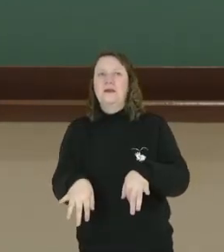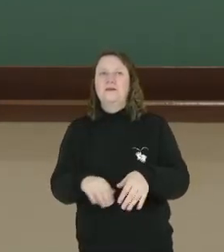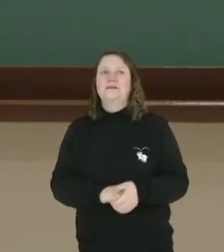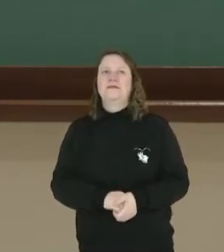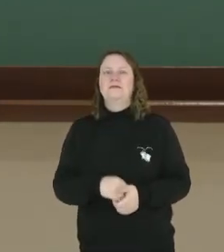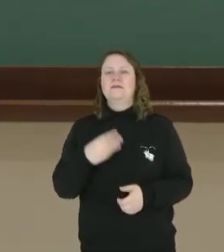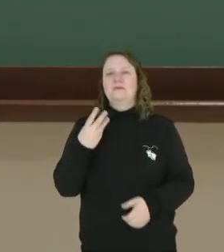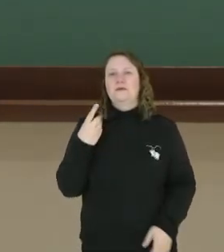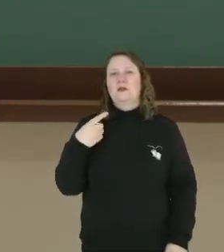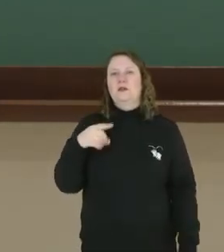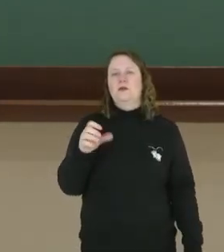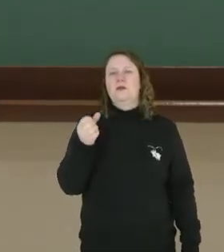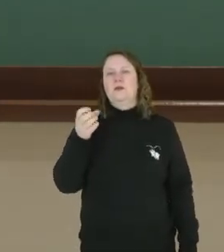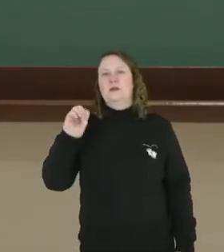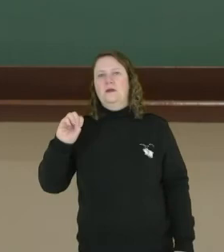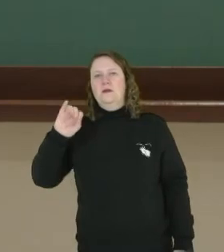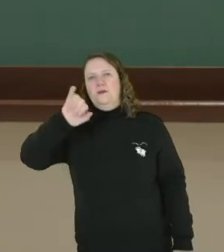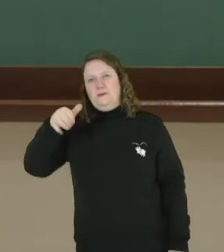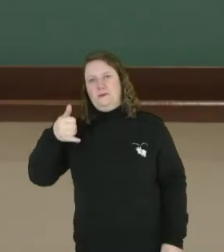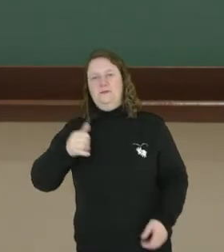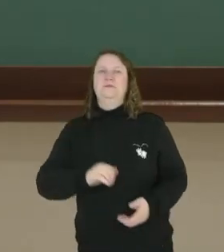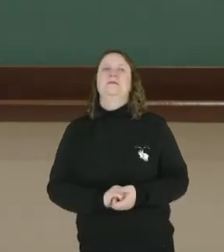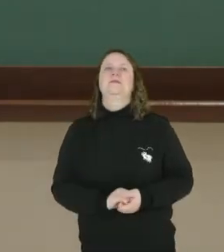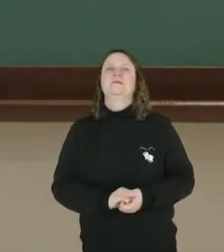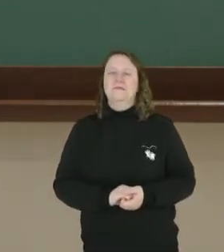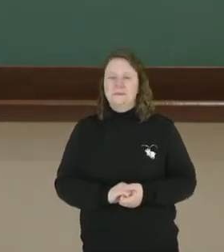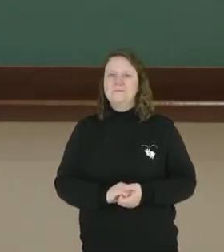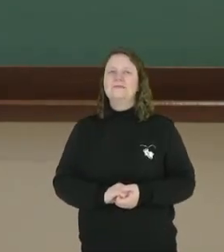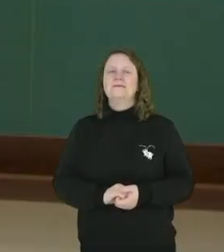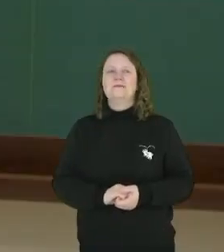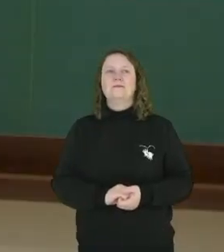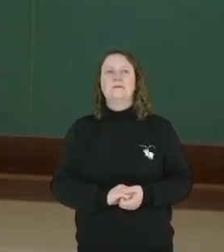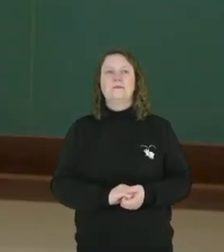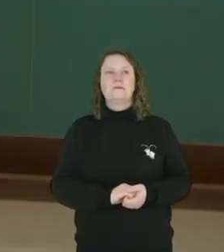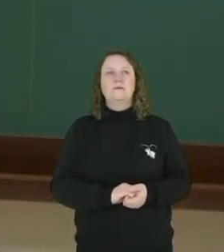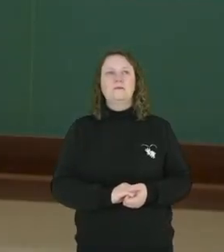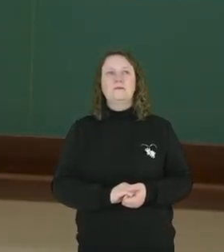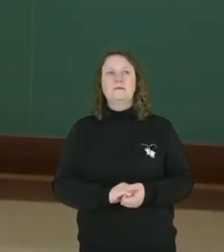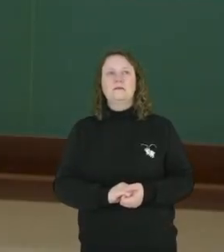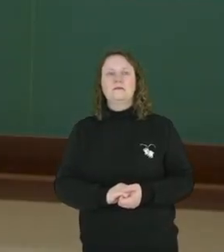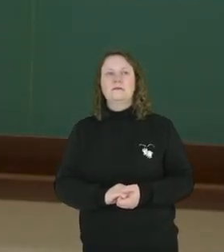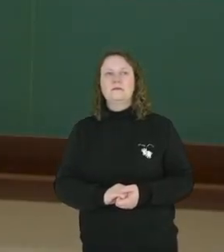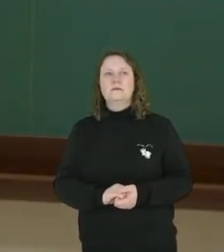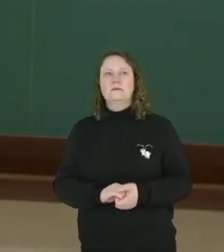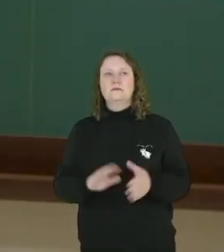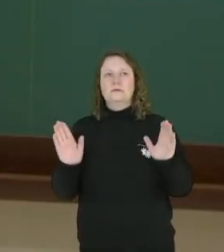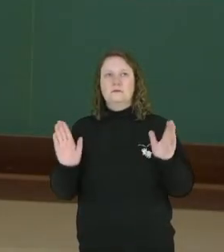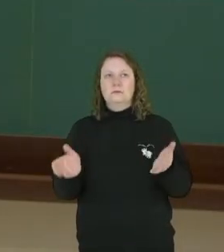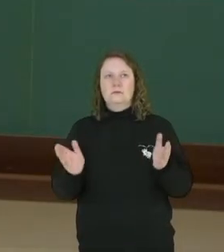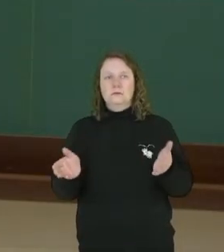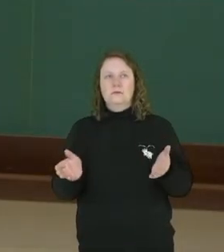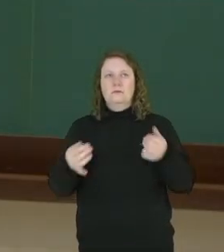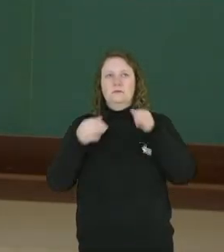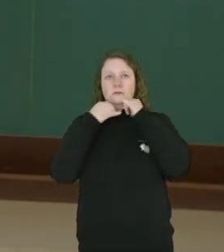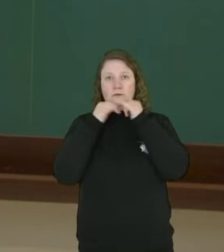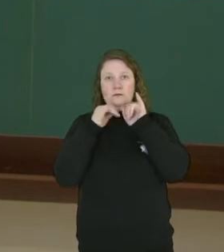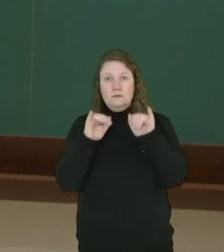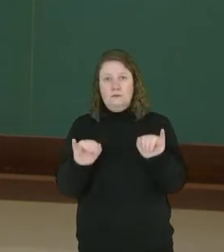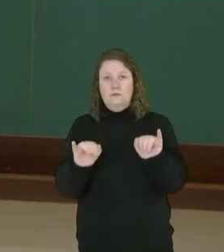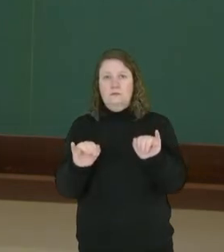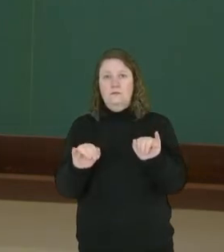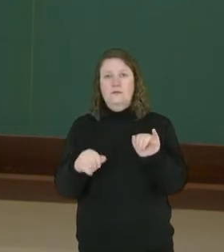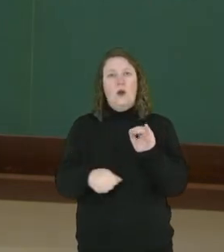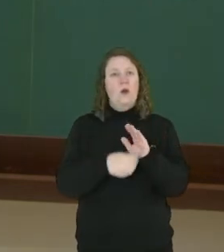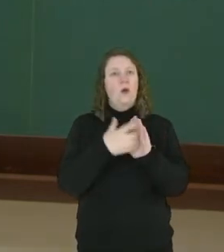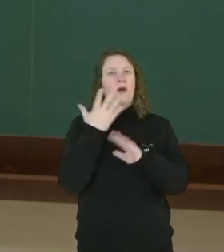3.060 joules. Beleza? Tá aí, ó. Bem, vamos falar um pouquinho mais sobre essa parte de energia. Uma das coisas legais